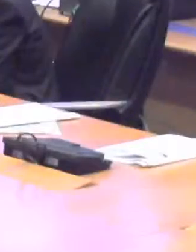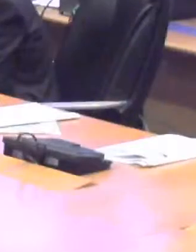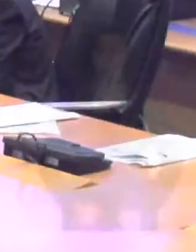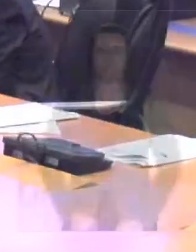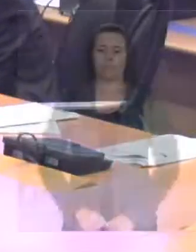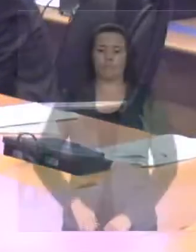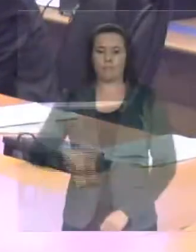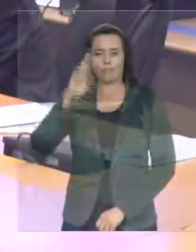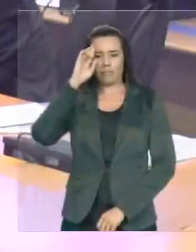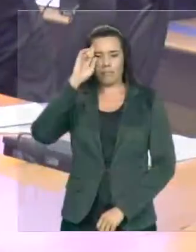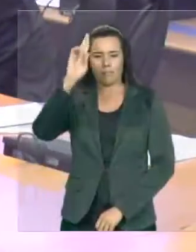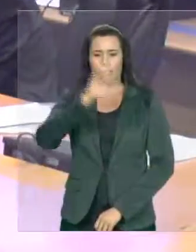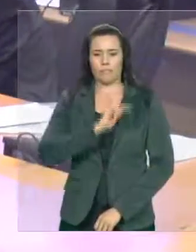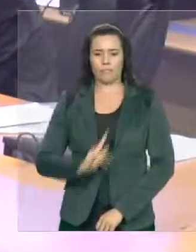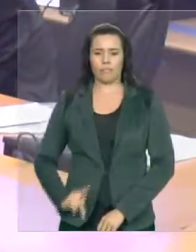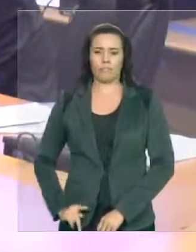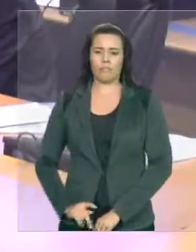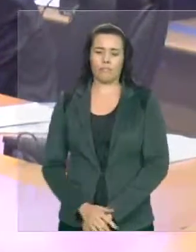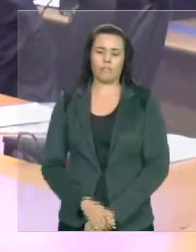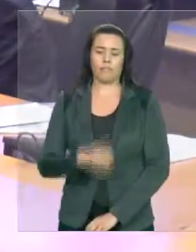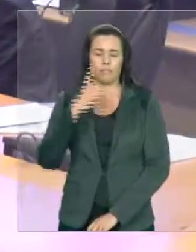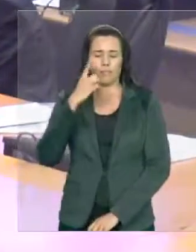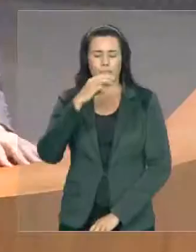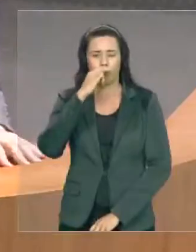Presidente, deputado Humberto Coutinho,